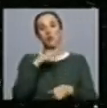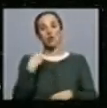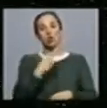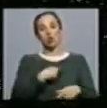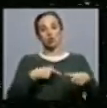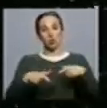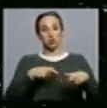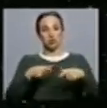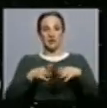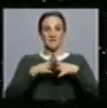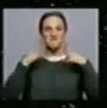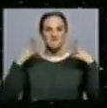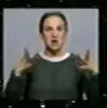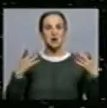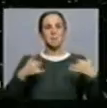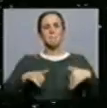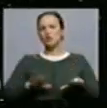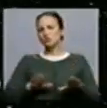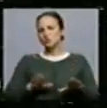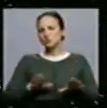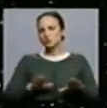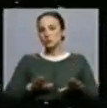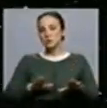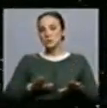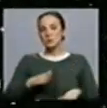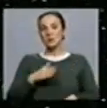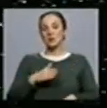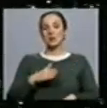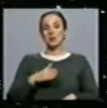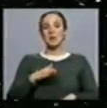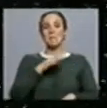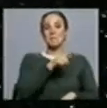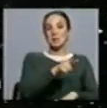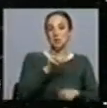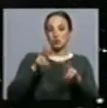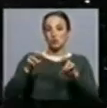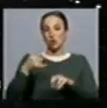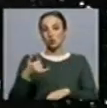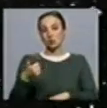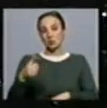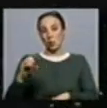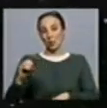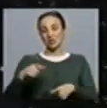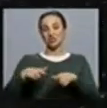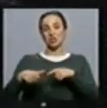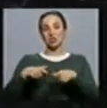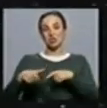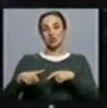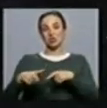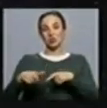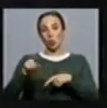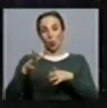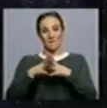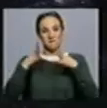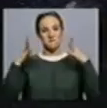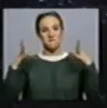estrela supergigante. Mas, quando em 1000 encontramos 250 estrelas com esta massa,